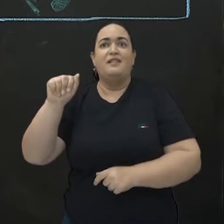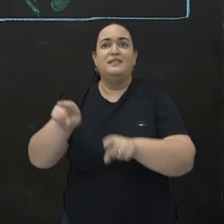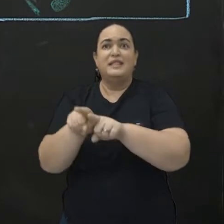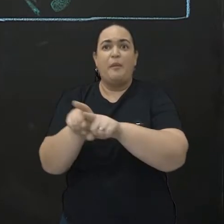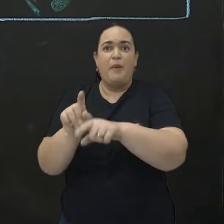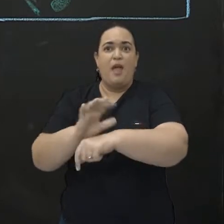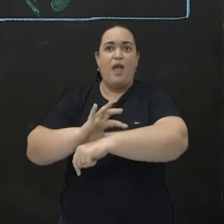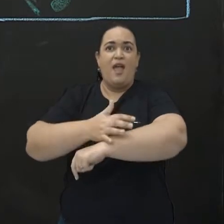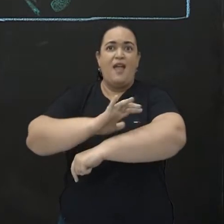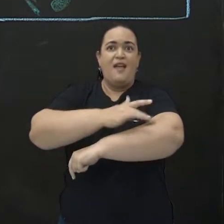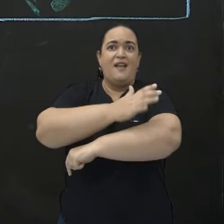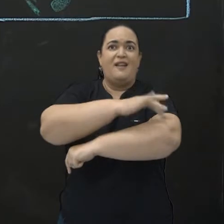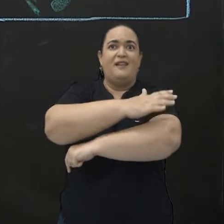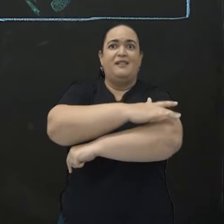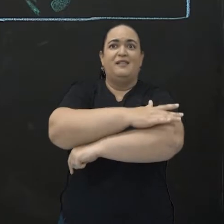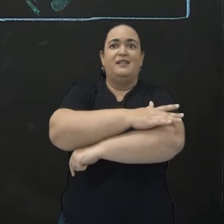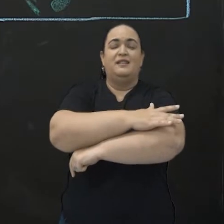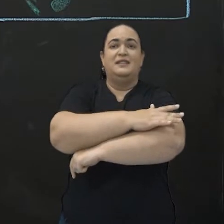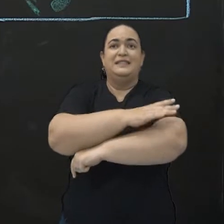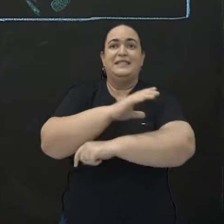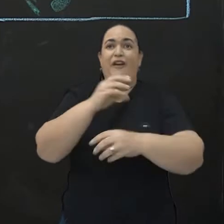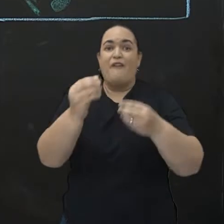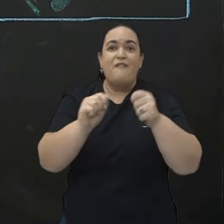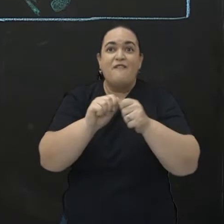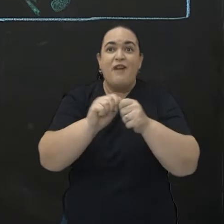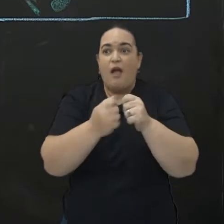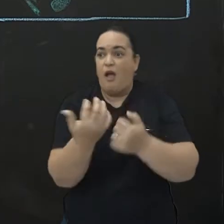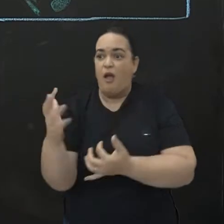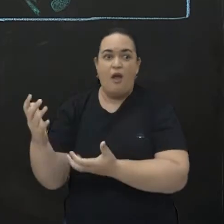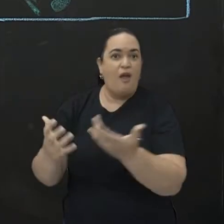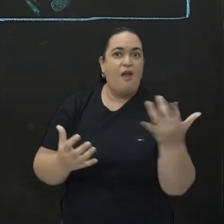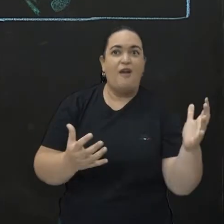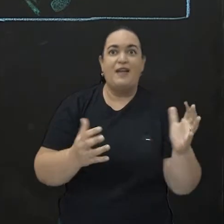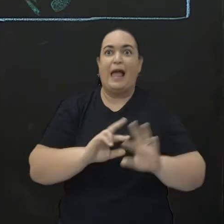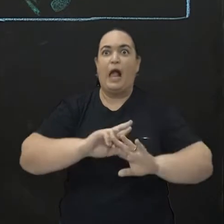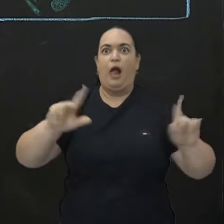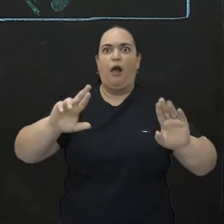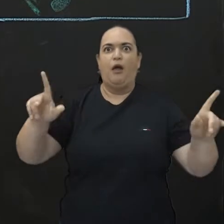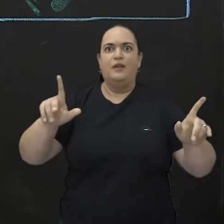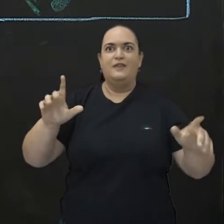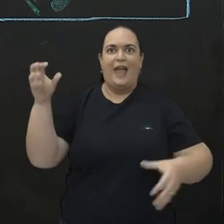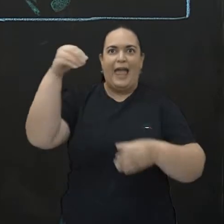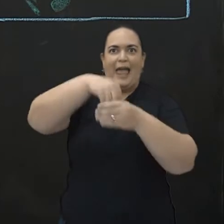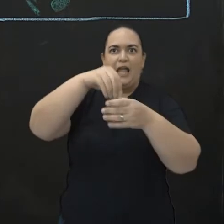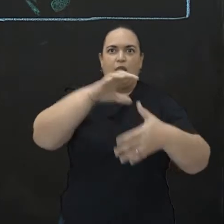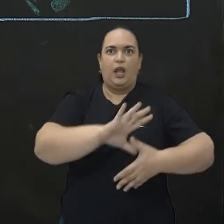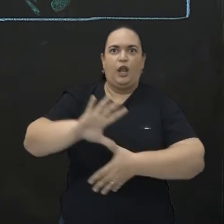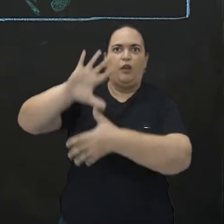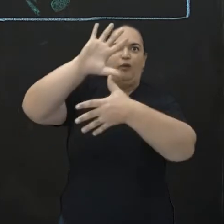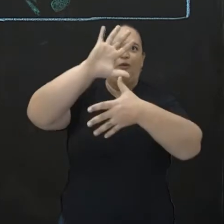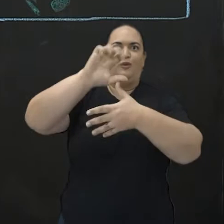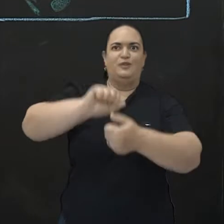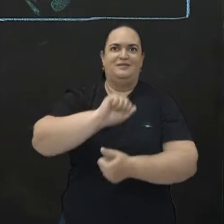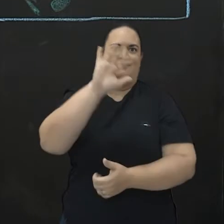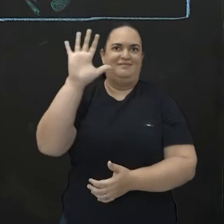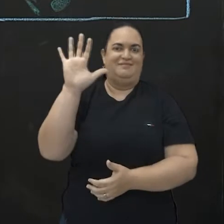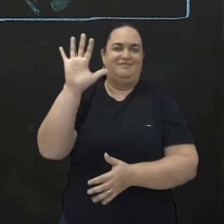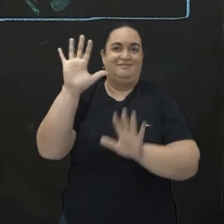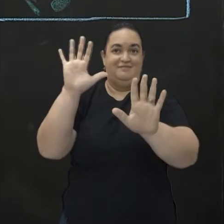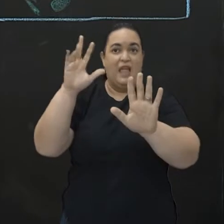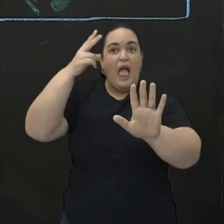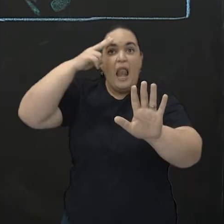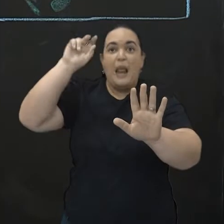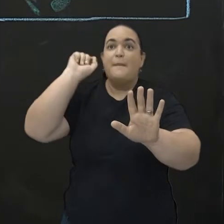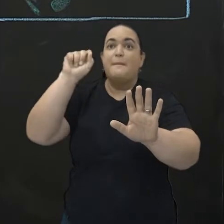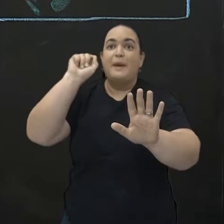paisagens diversificadas em todo o continente asiático. Vamos perceber então essa formação. Lembrando, a questão de